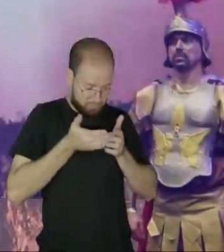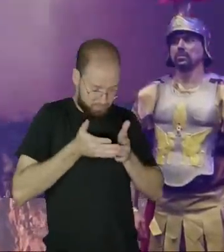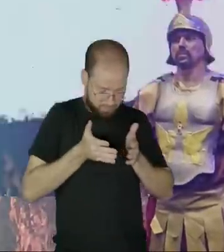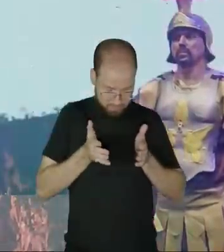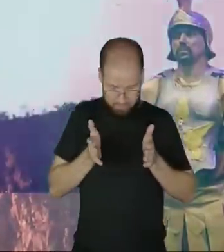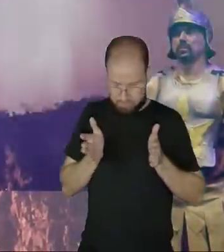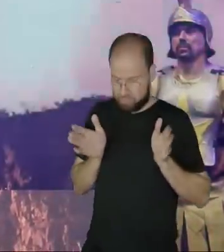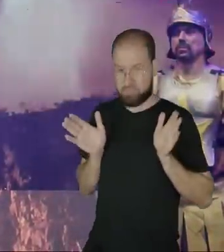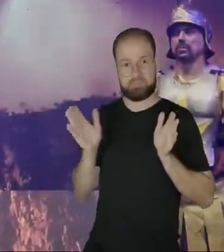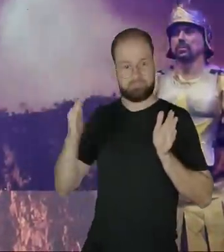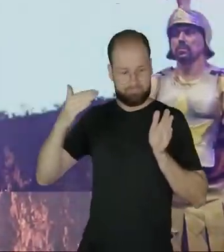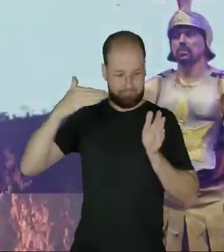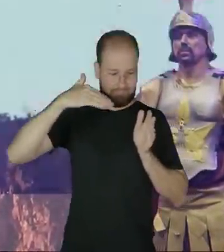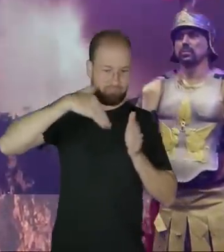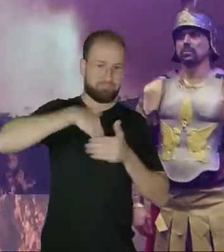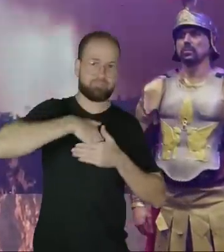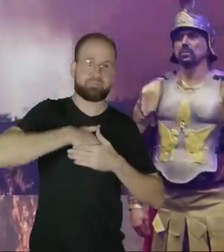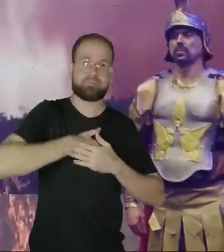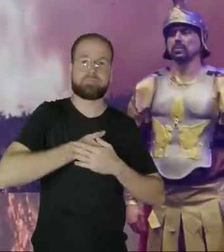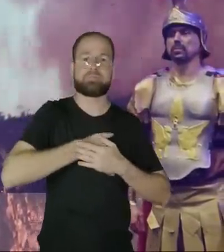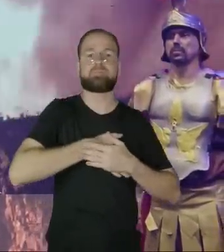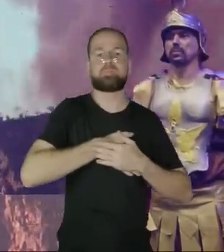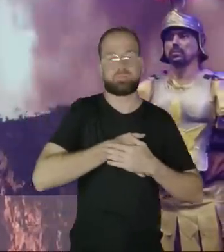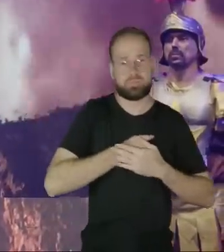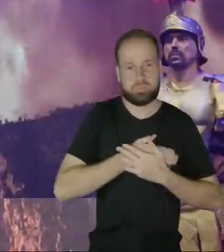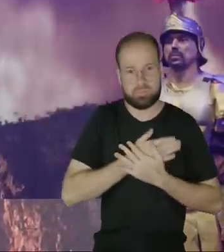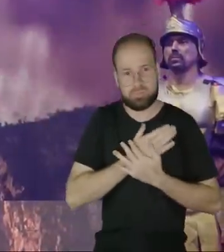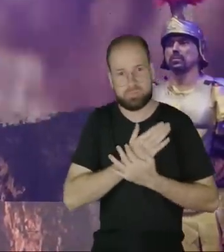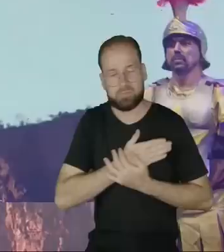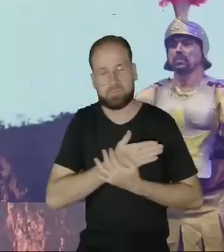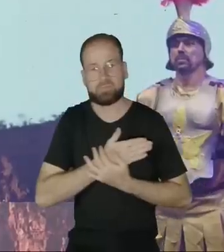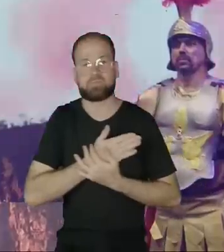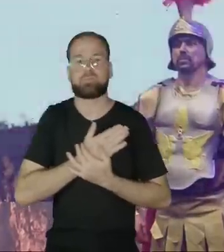na brecha do teu peito,